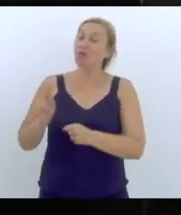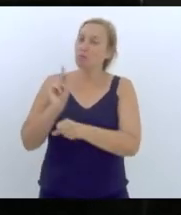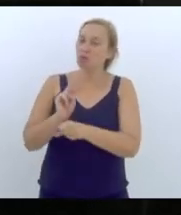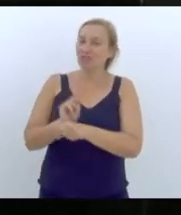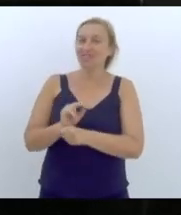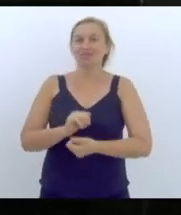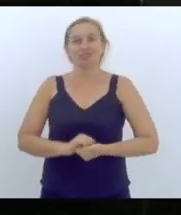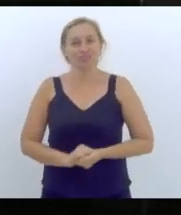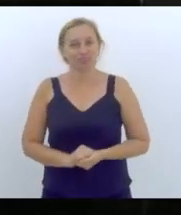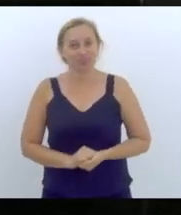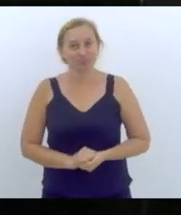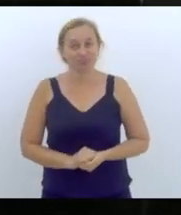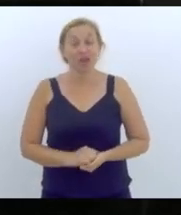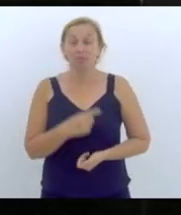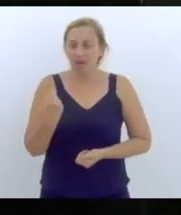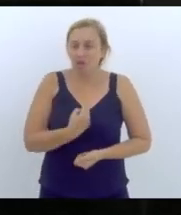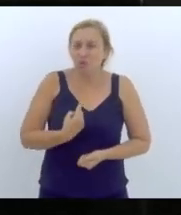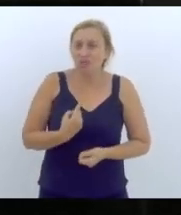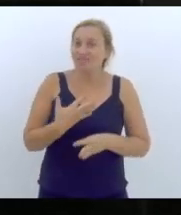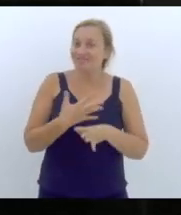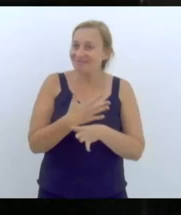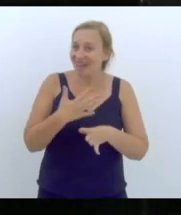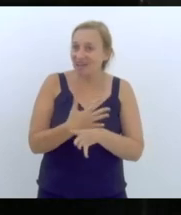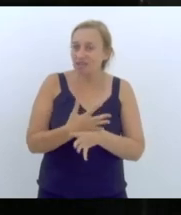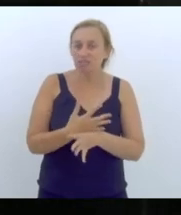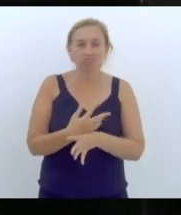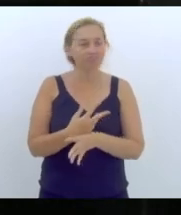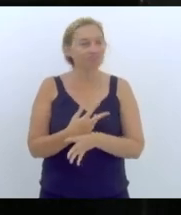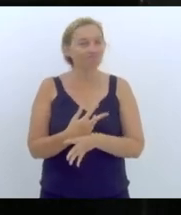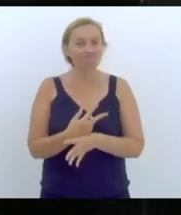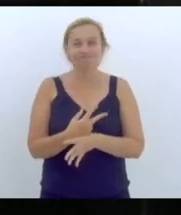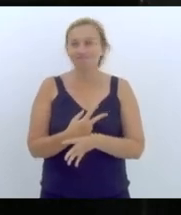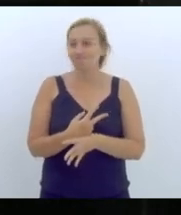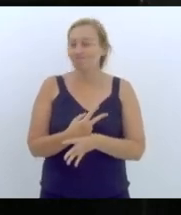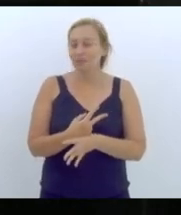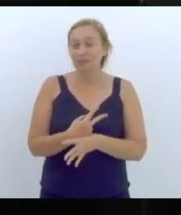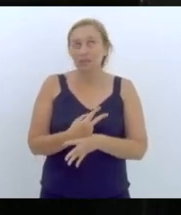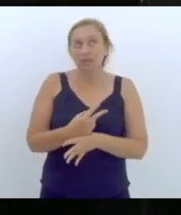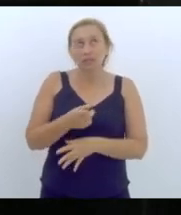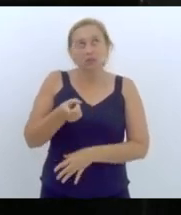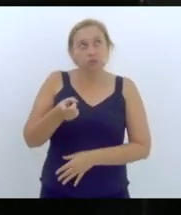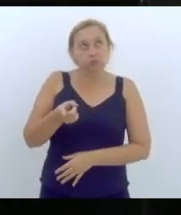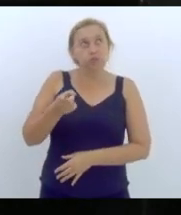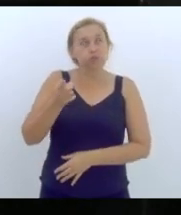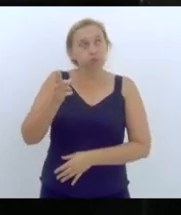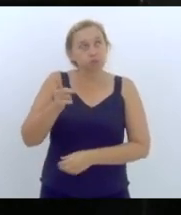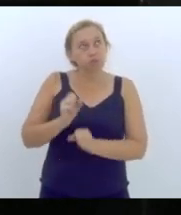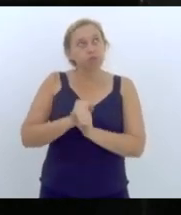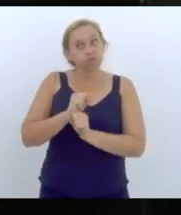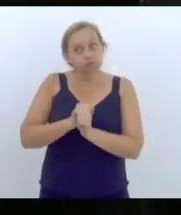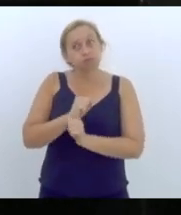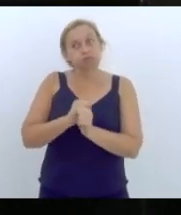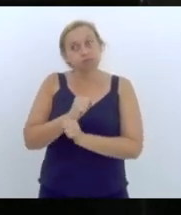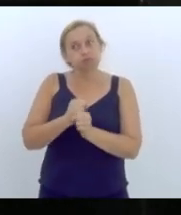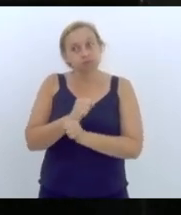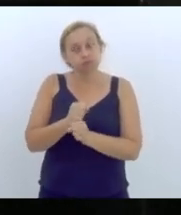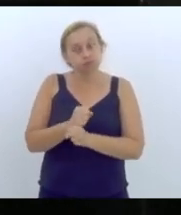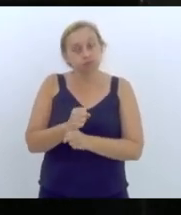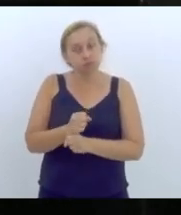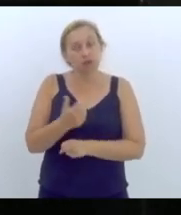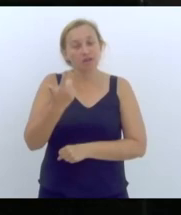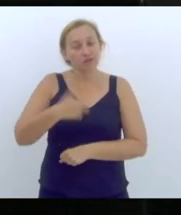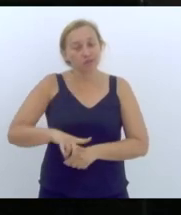prevenção, para que a nossa cidade não possa, a cada ano ou a cada período, mais uma